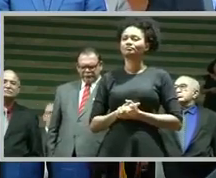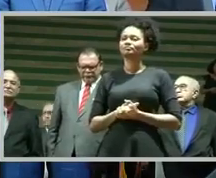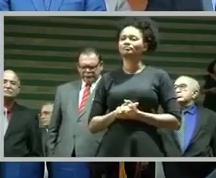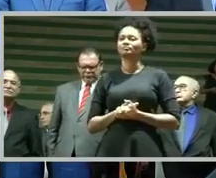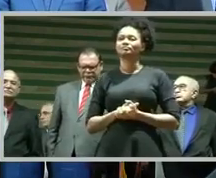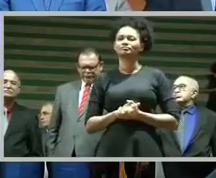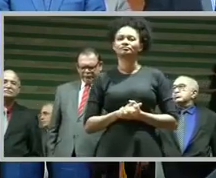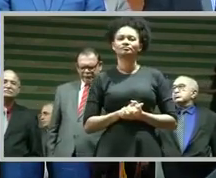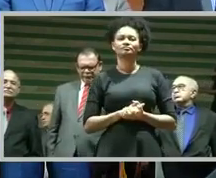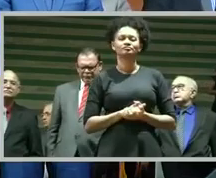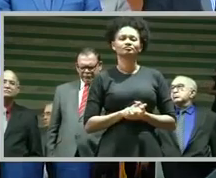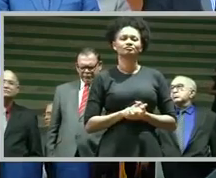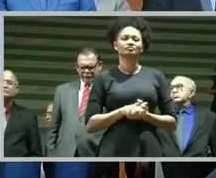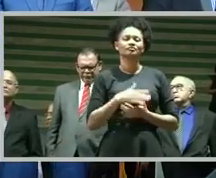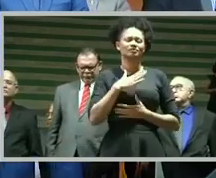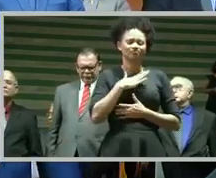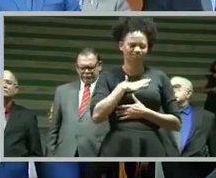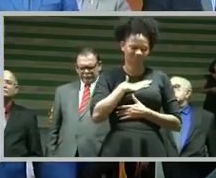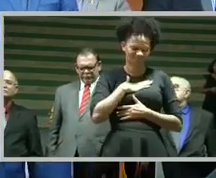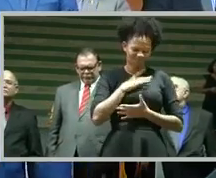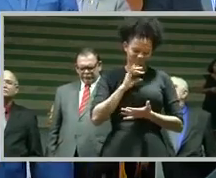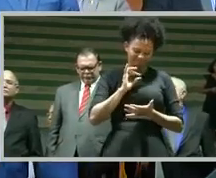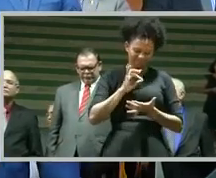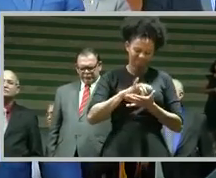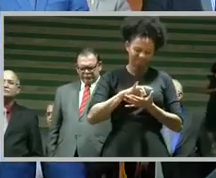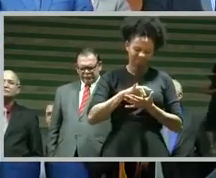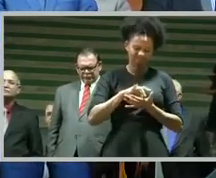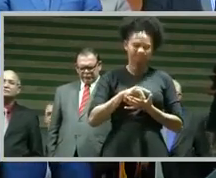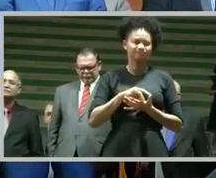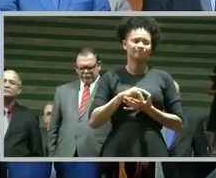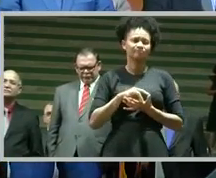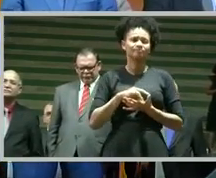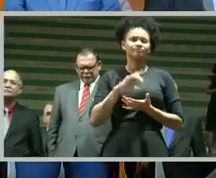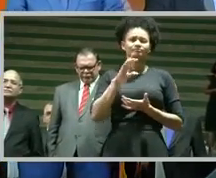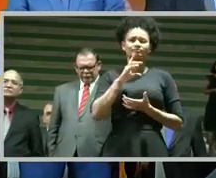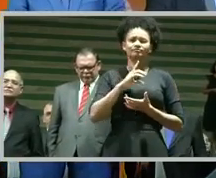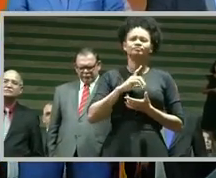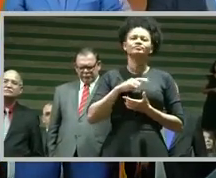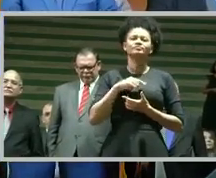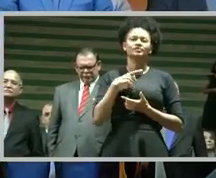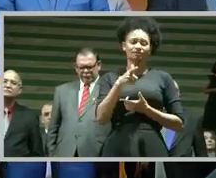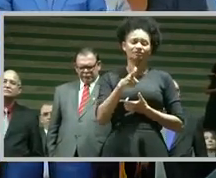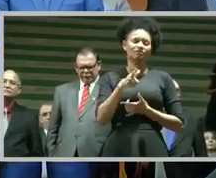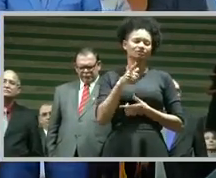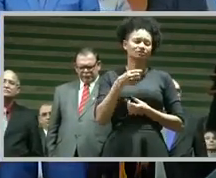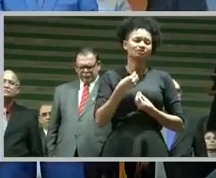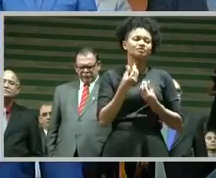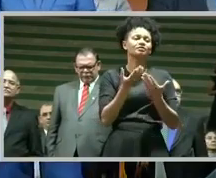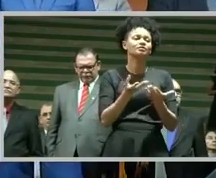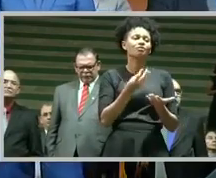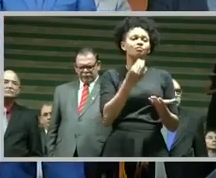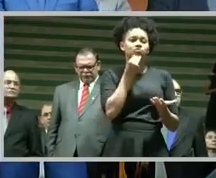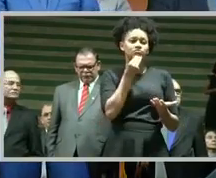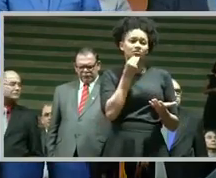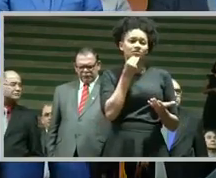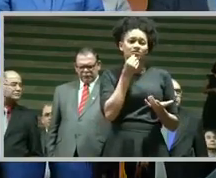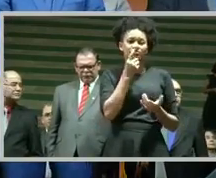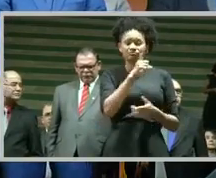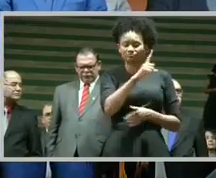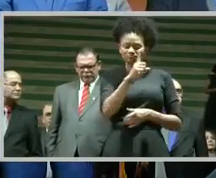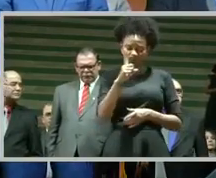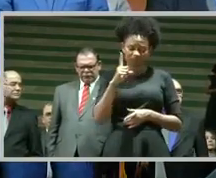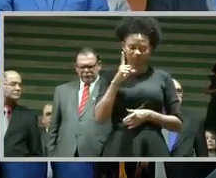A minha sincera oração é para que Deus te dê uma nova chance. E se porventura você vier a